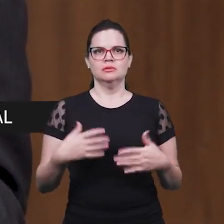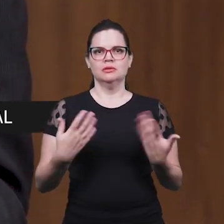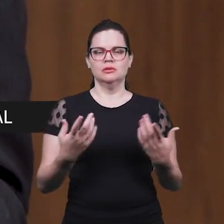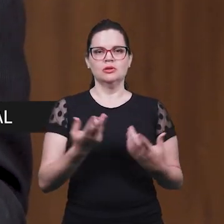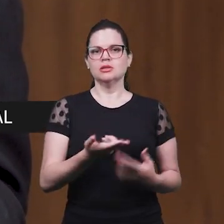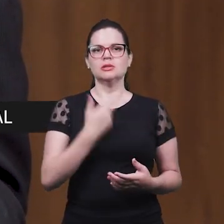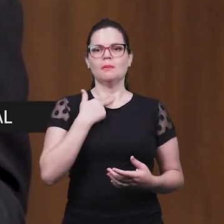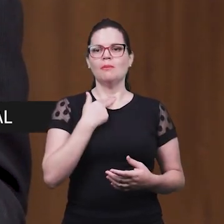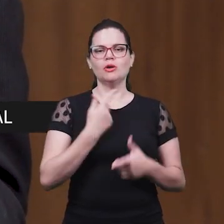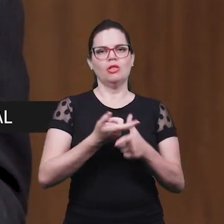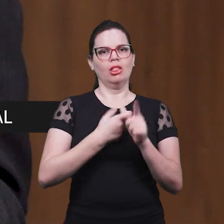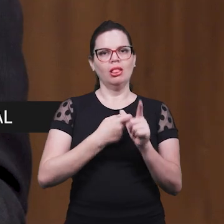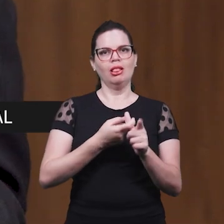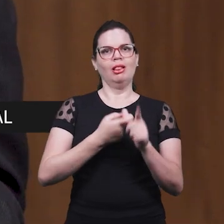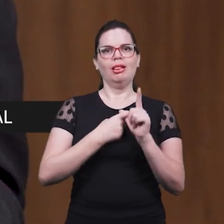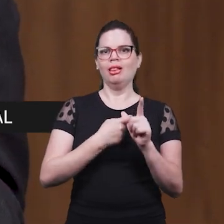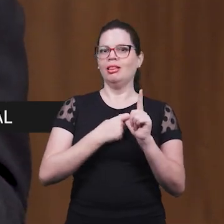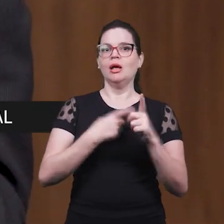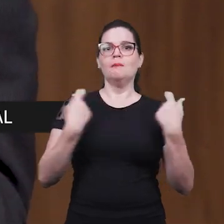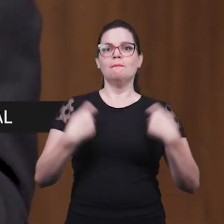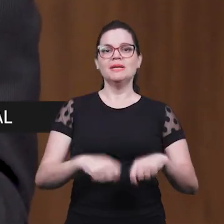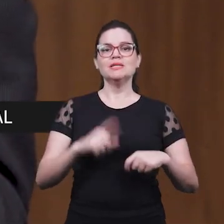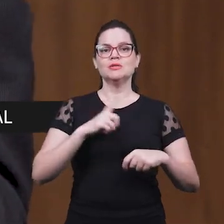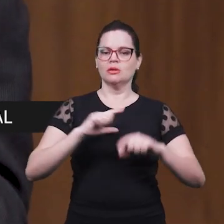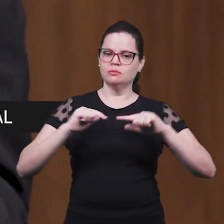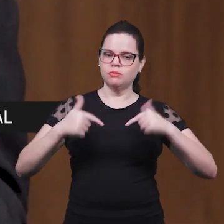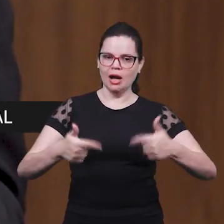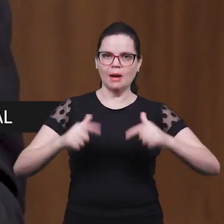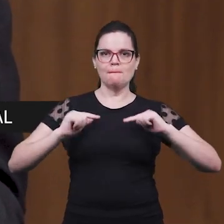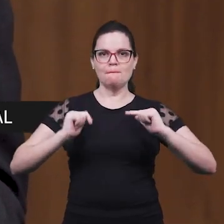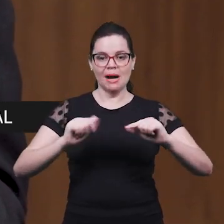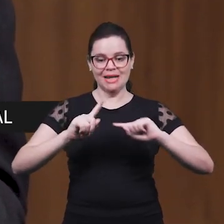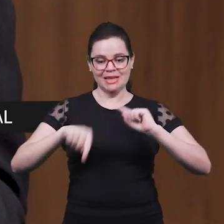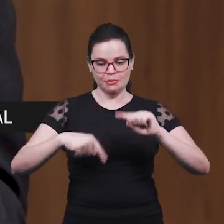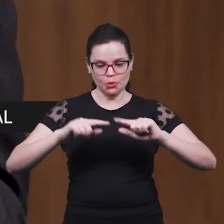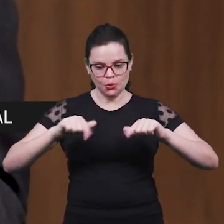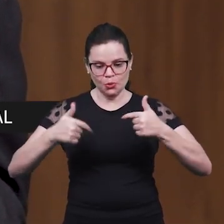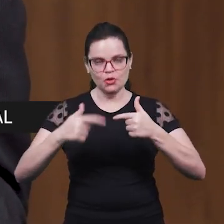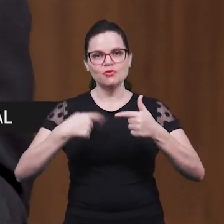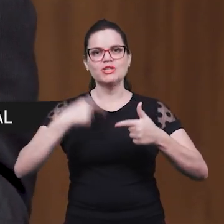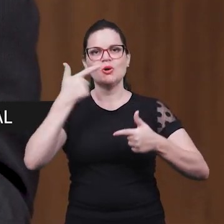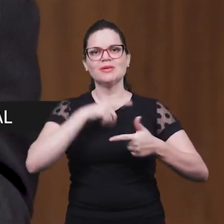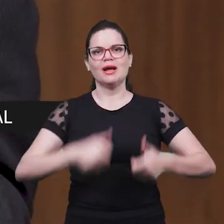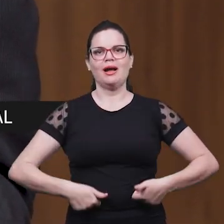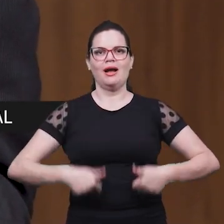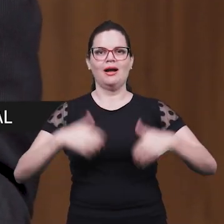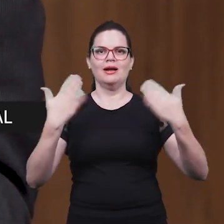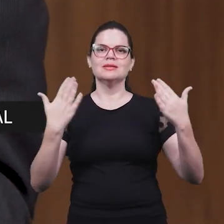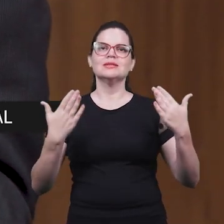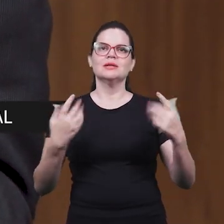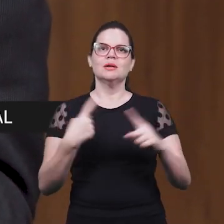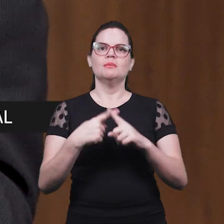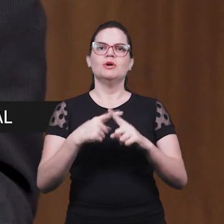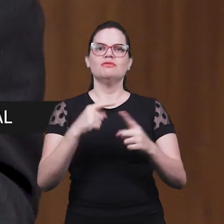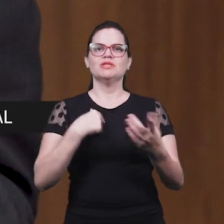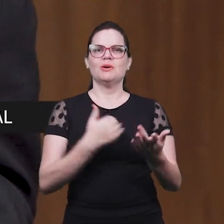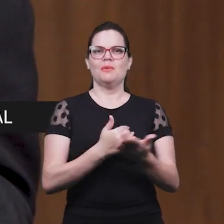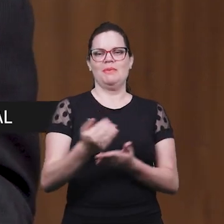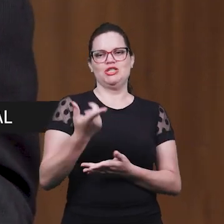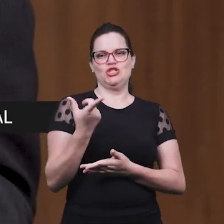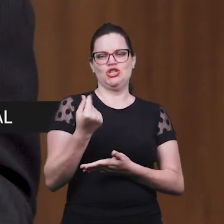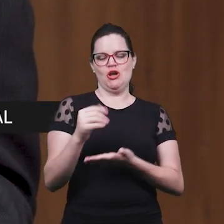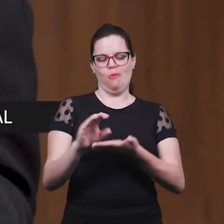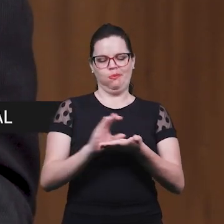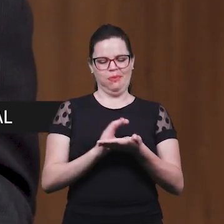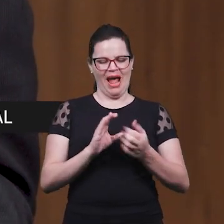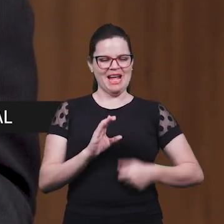gerar ativos, né? Exato. E depois esses ativos que você faz a extravagância, né? Exatamente. Depois ele começa a ganhar dinheiro, começa a gastar muito,